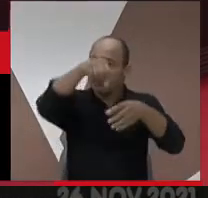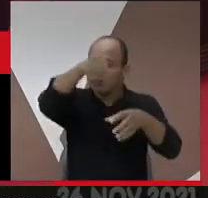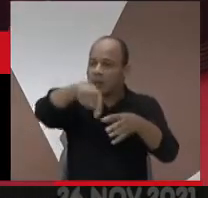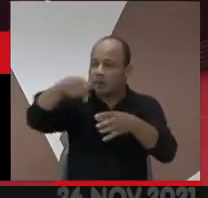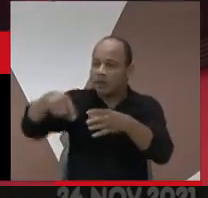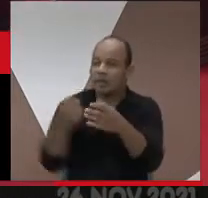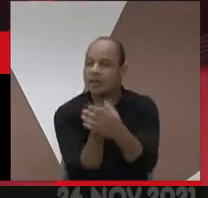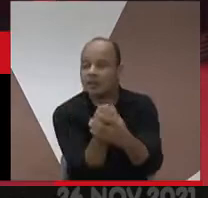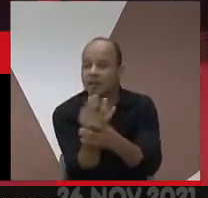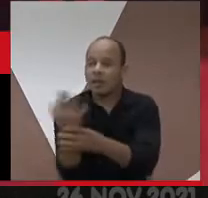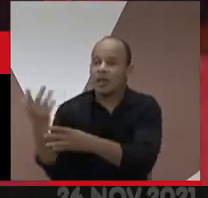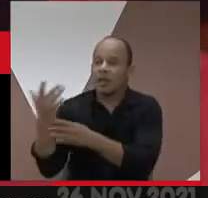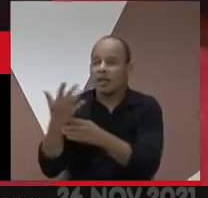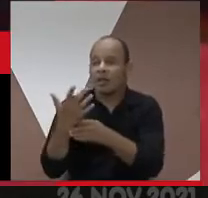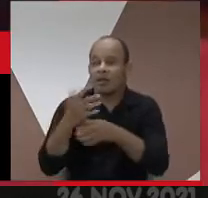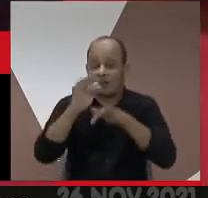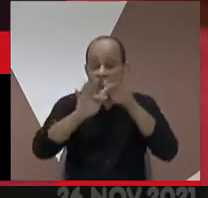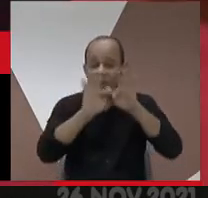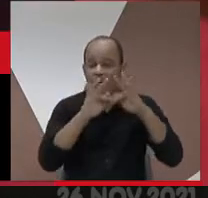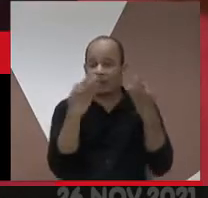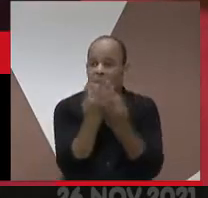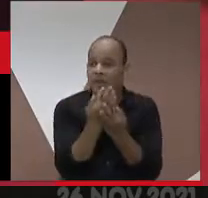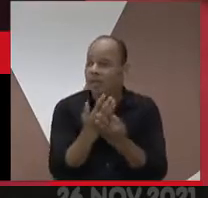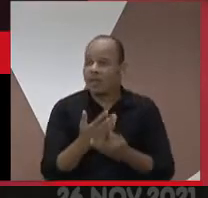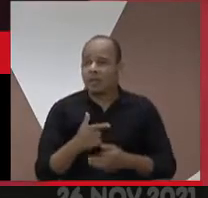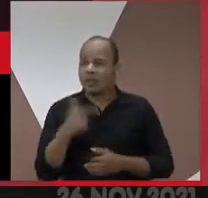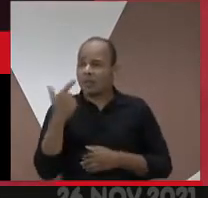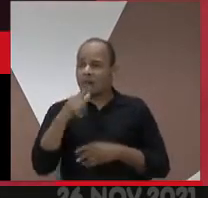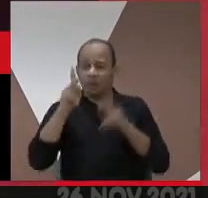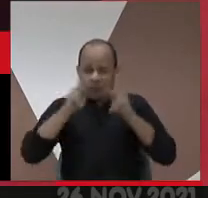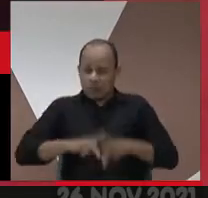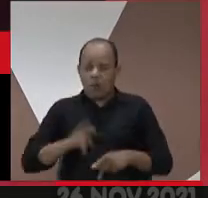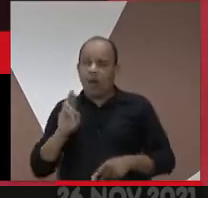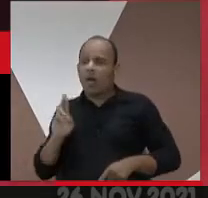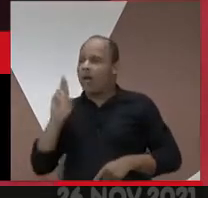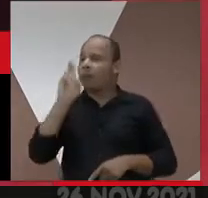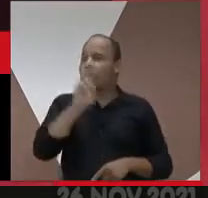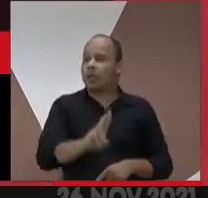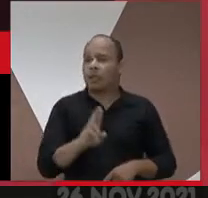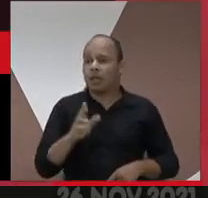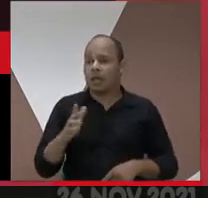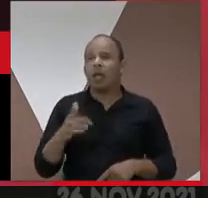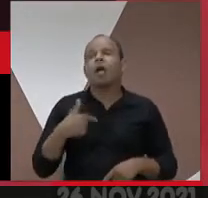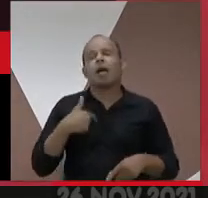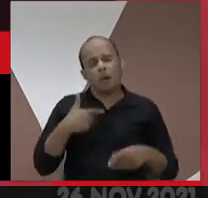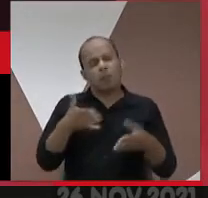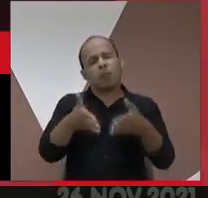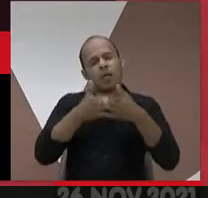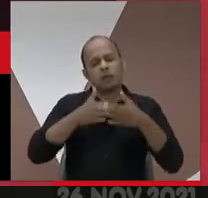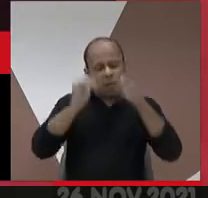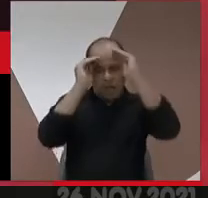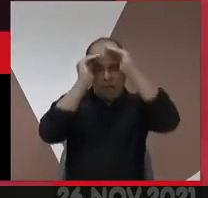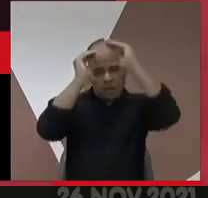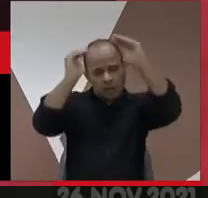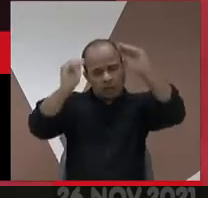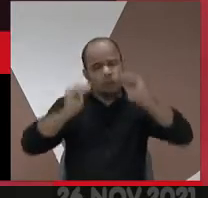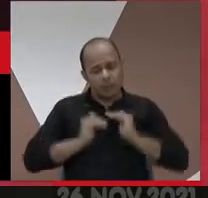aqui representando meus companheiros. E meu pedido é mais respeito. Eu tenho um projeto